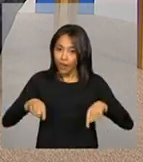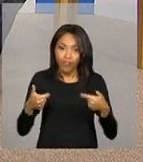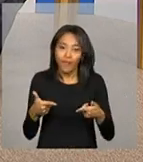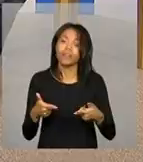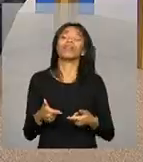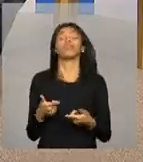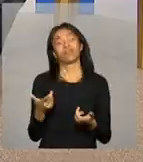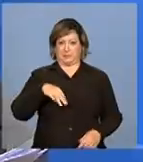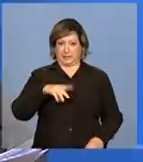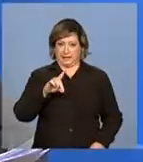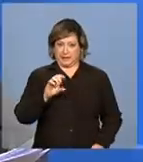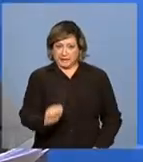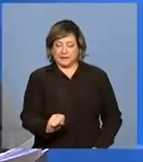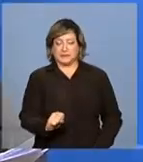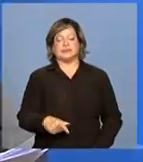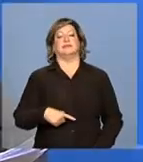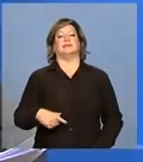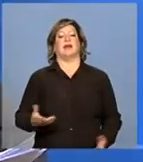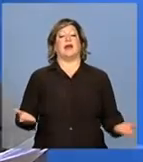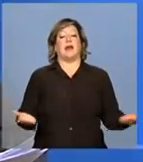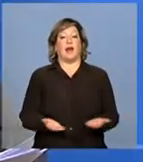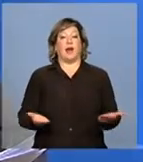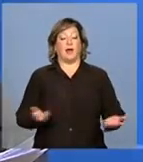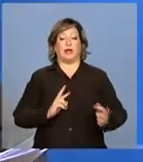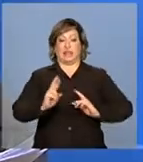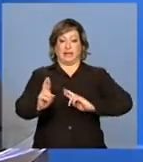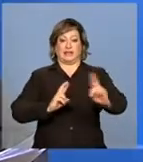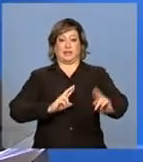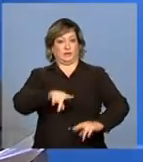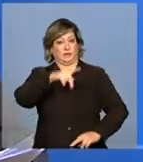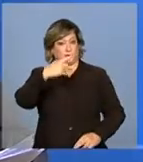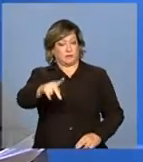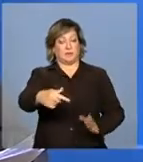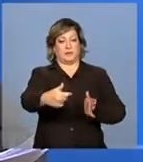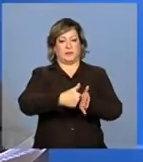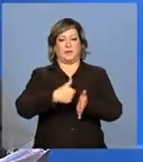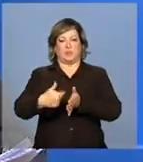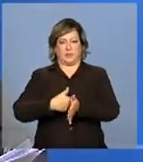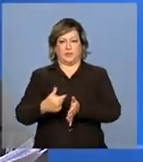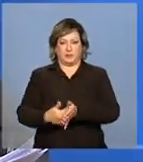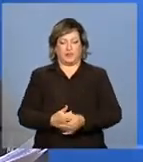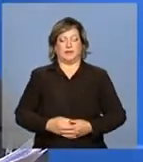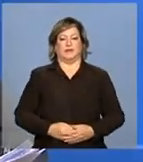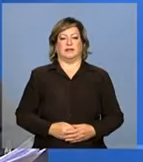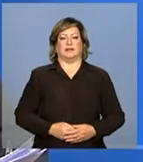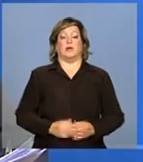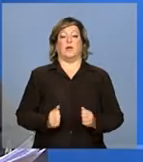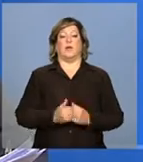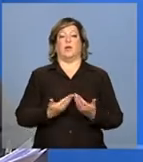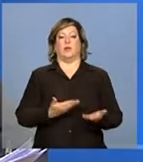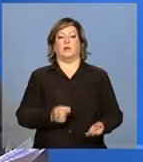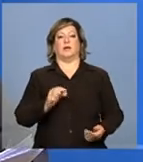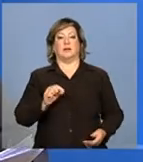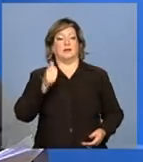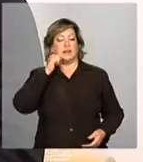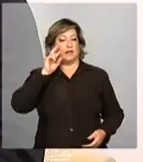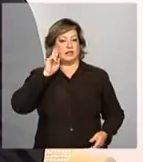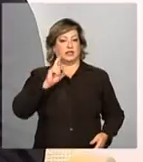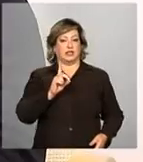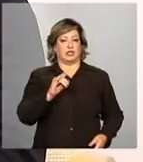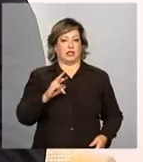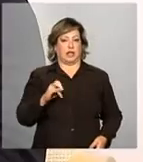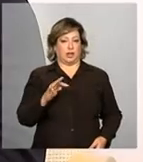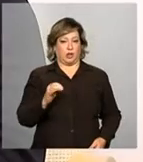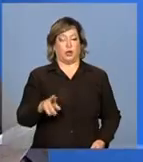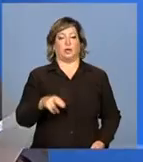também que a gente passou e vamos agora Responder às suas perguntas conosco a diretora do SUS Simone